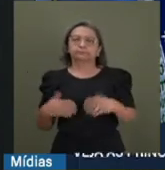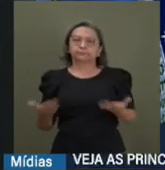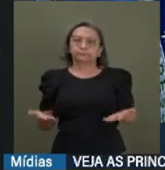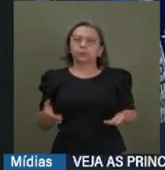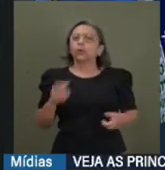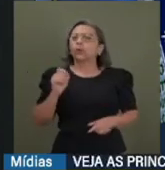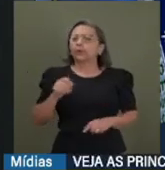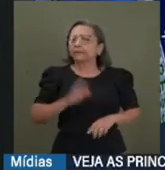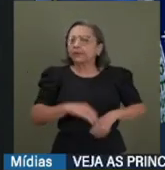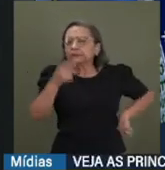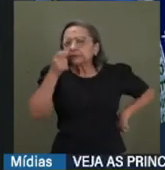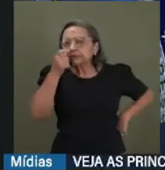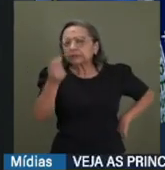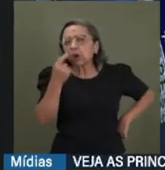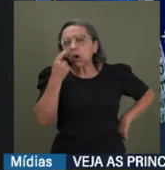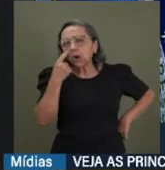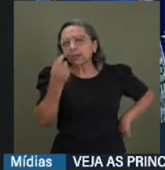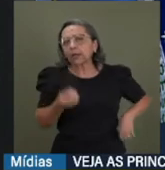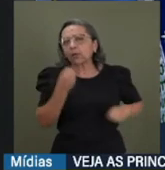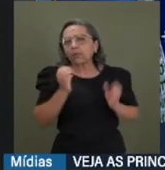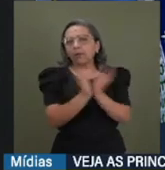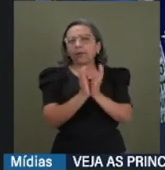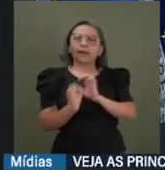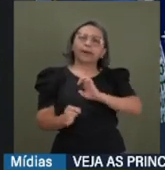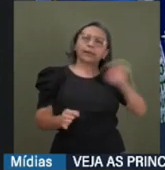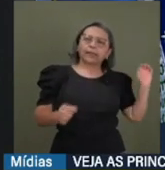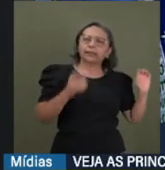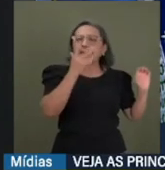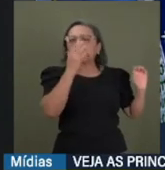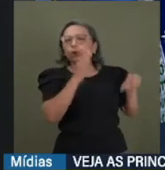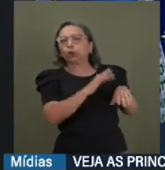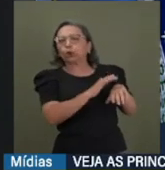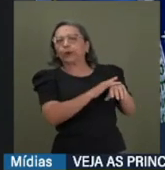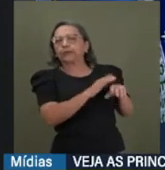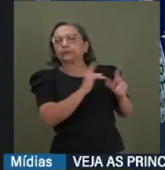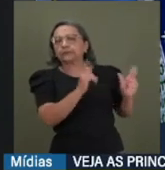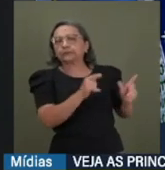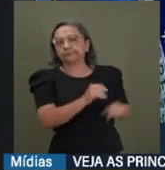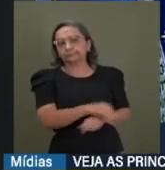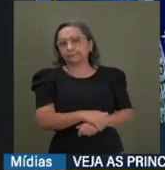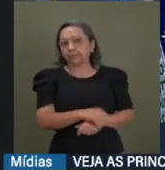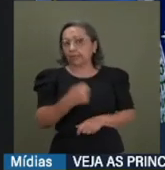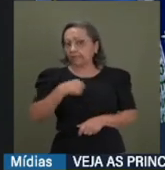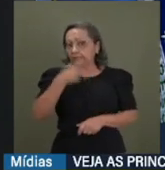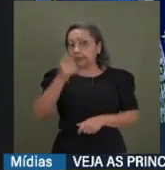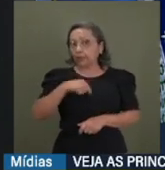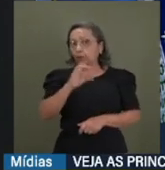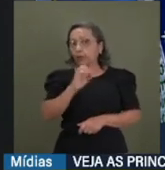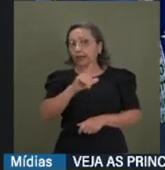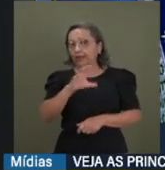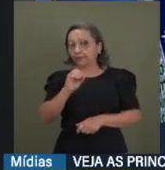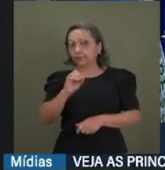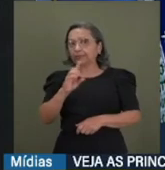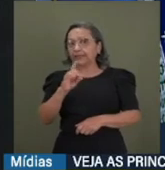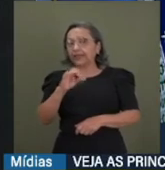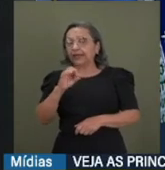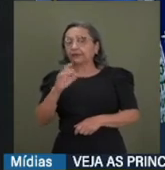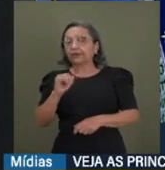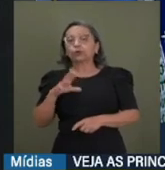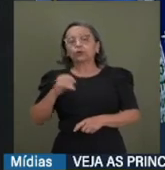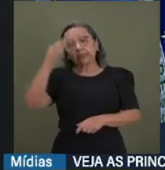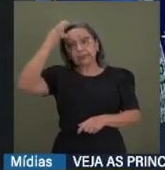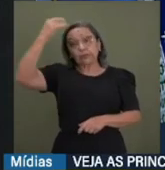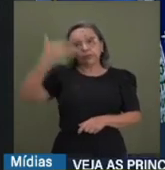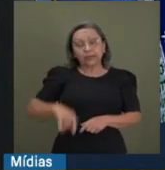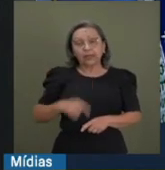que é interessante, olha como a esquerda é uma coisa doentia. Dizia Olavo de Carvalho, toda a teoria revolucionária é uma doença mental.